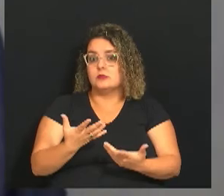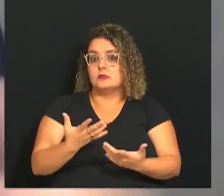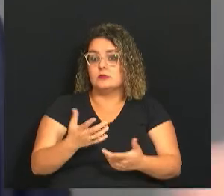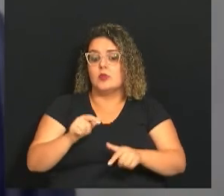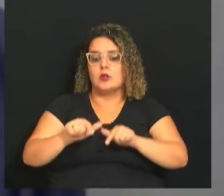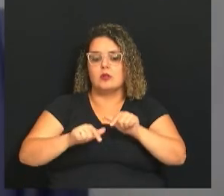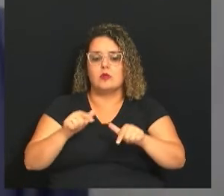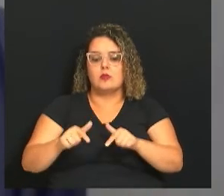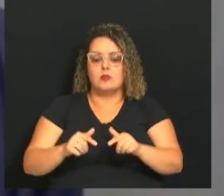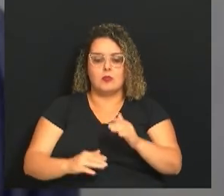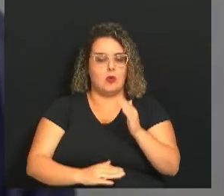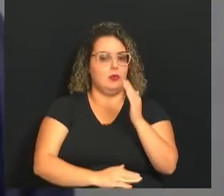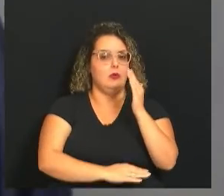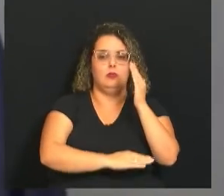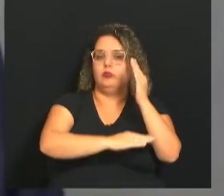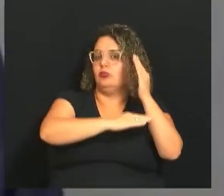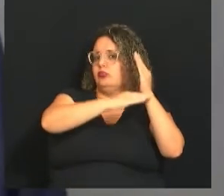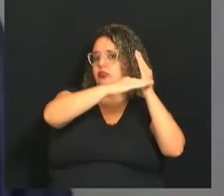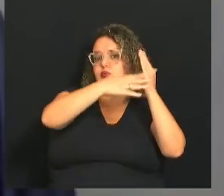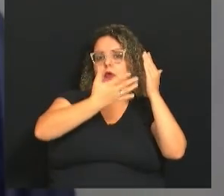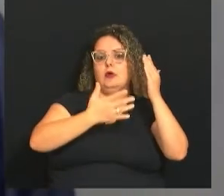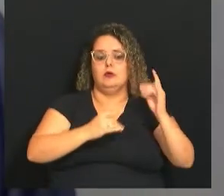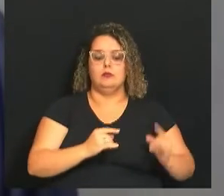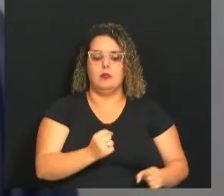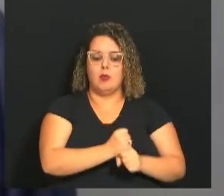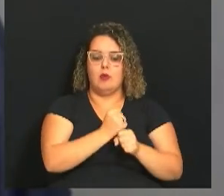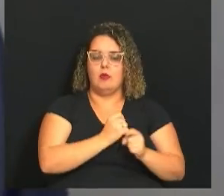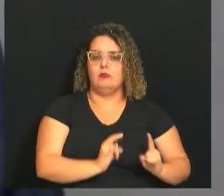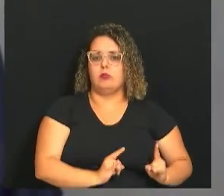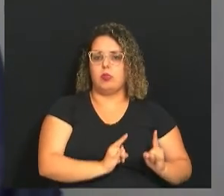altitude elevada por conta de erguer um prédio,